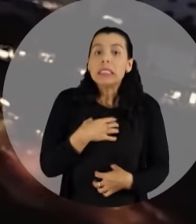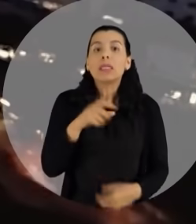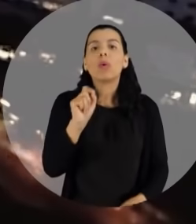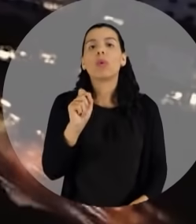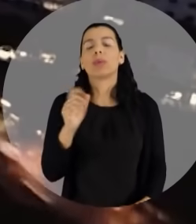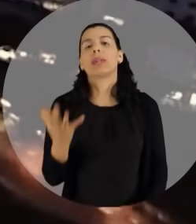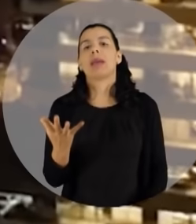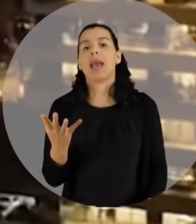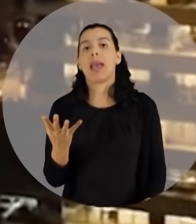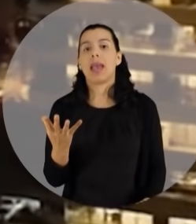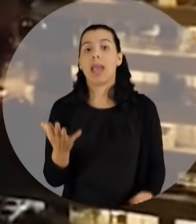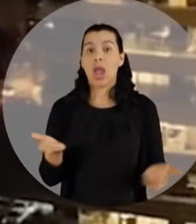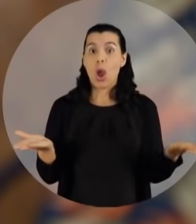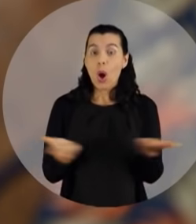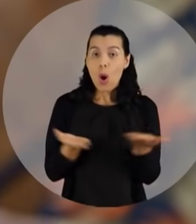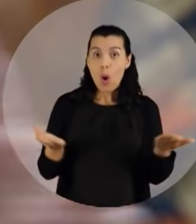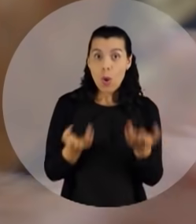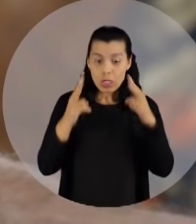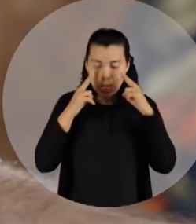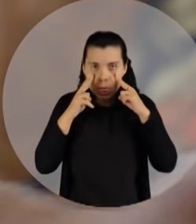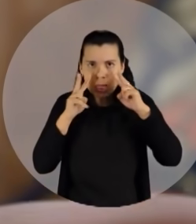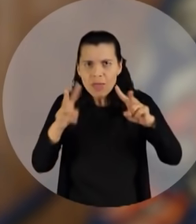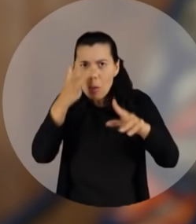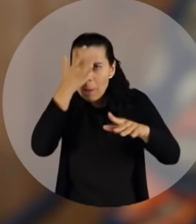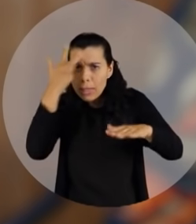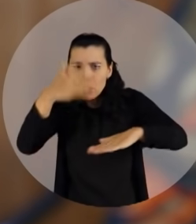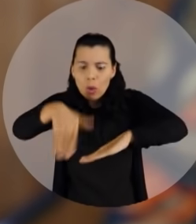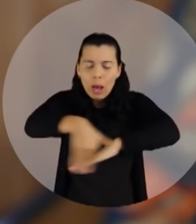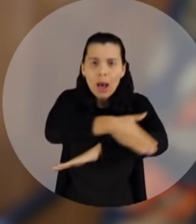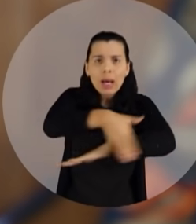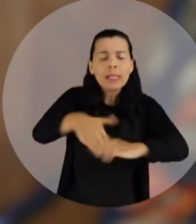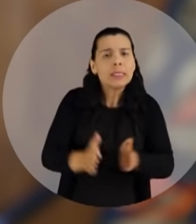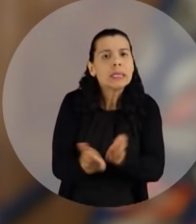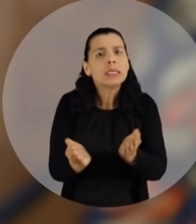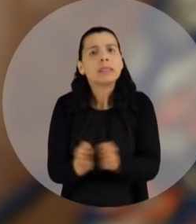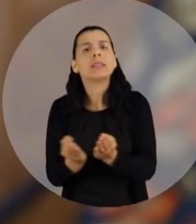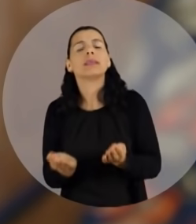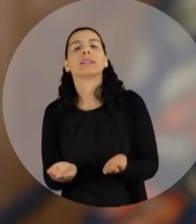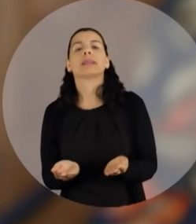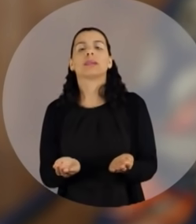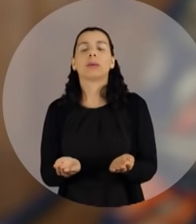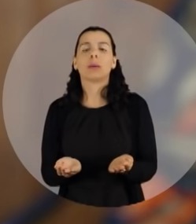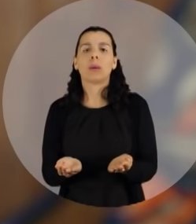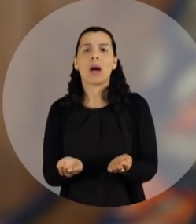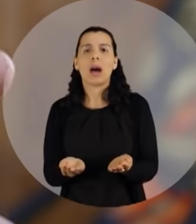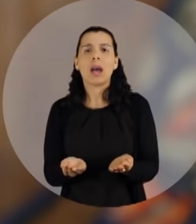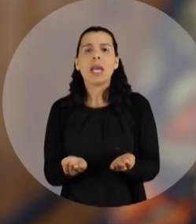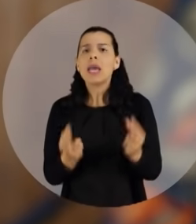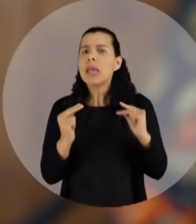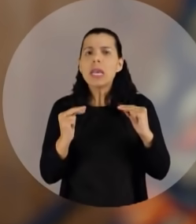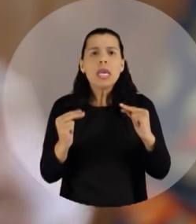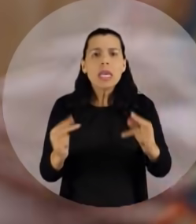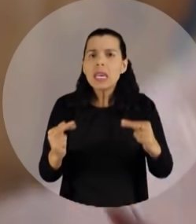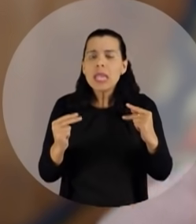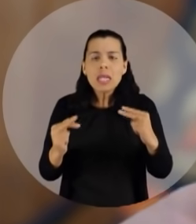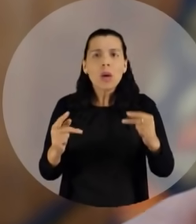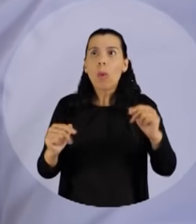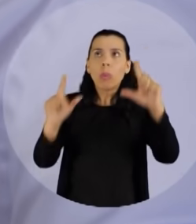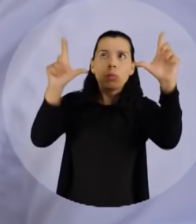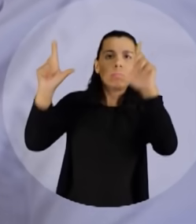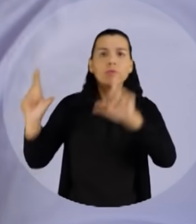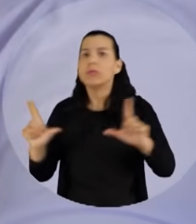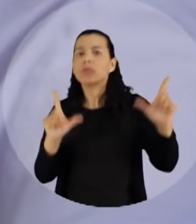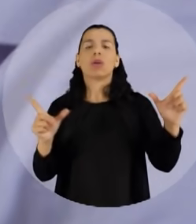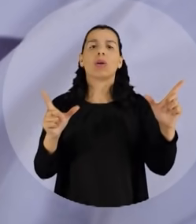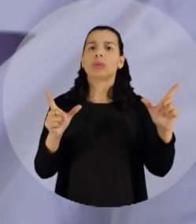levou. A gente hoje passa a ver alguém jogado na rua e é como se tivesse virado parte da